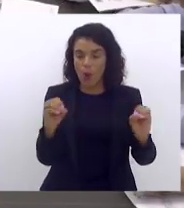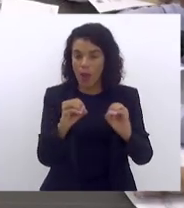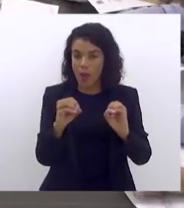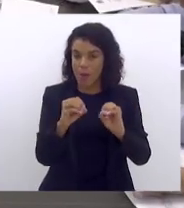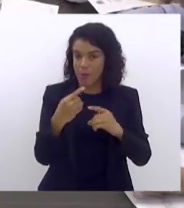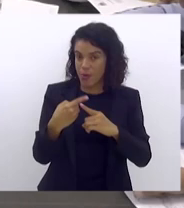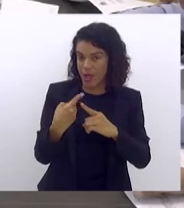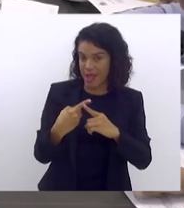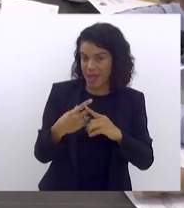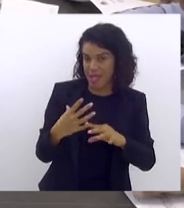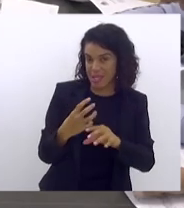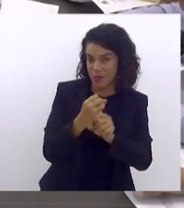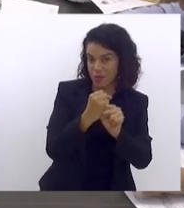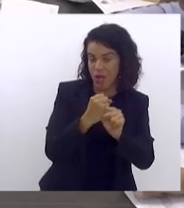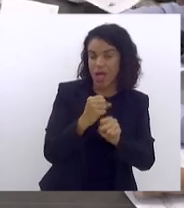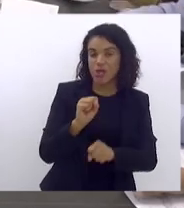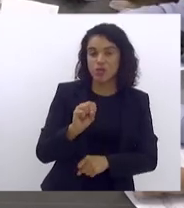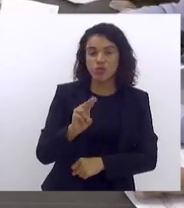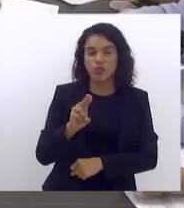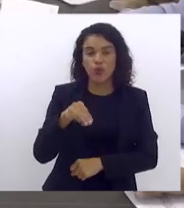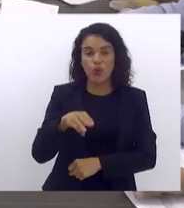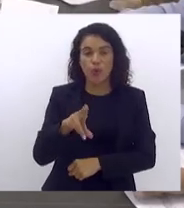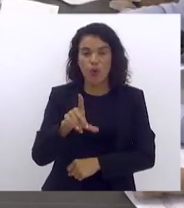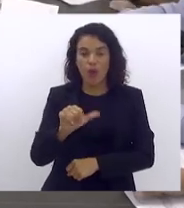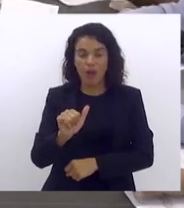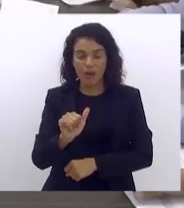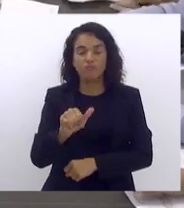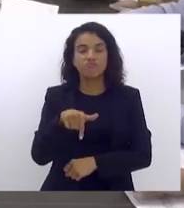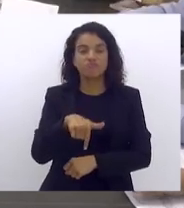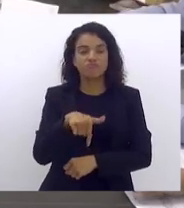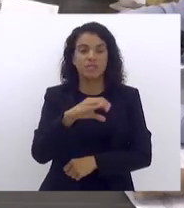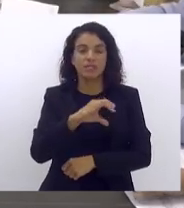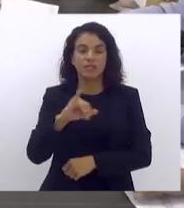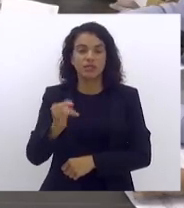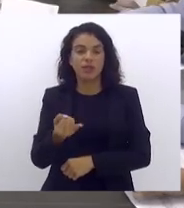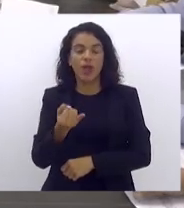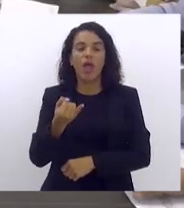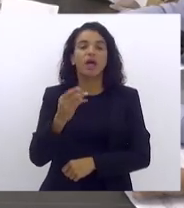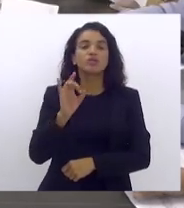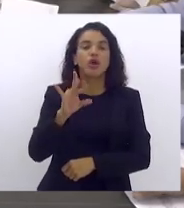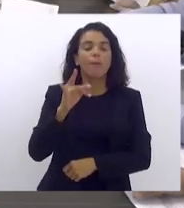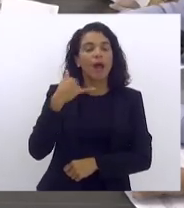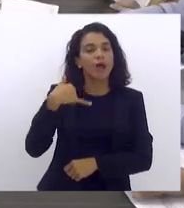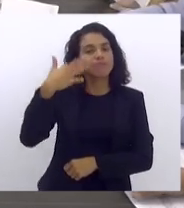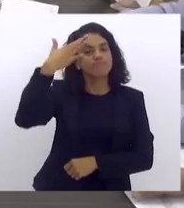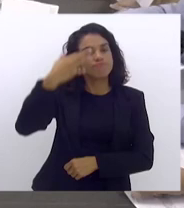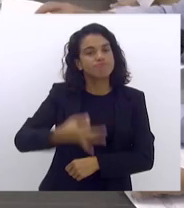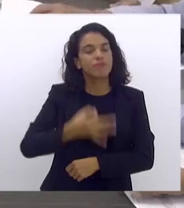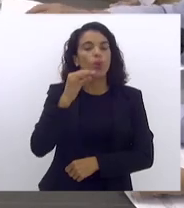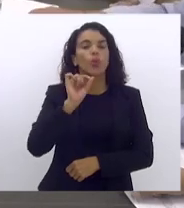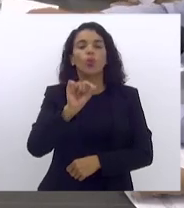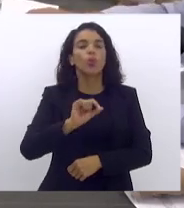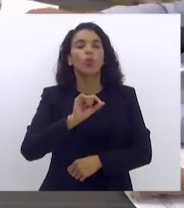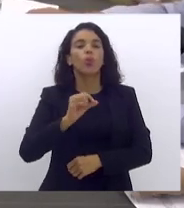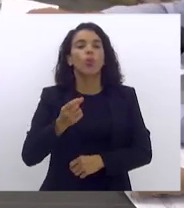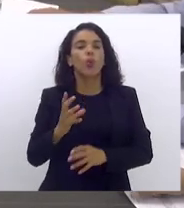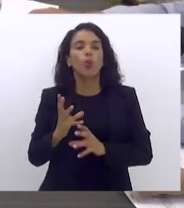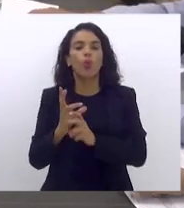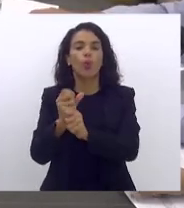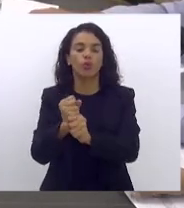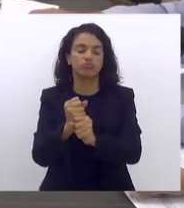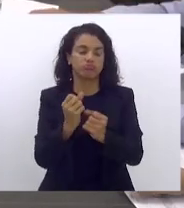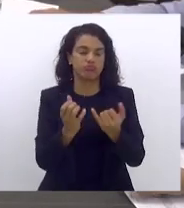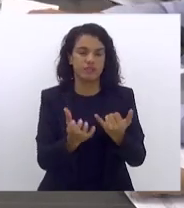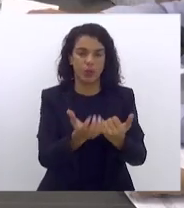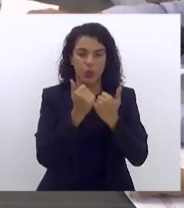súmula da CCJ é apenas para que não fique dúvidas sobre o que está sendo tombado e qual o impacto desse tombamento.